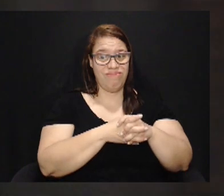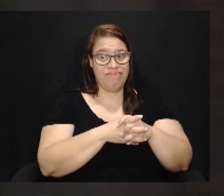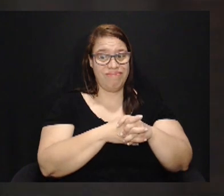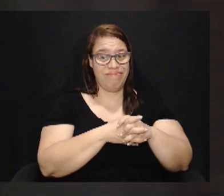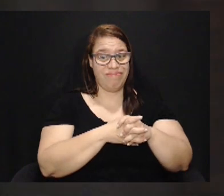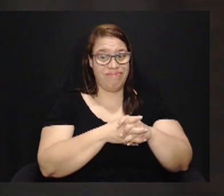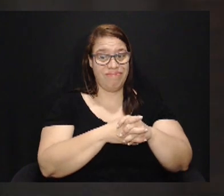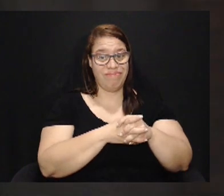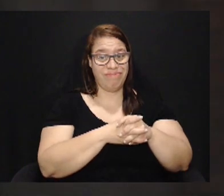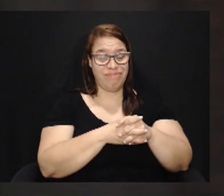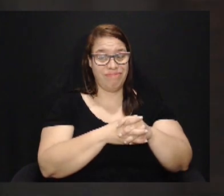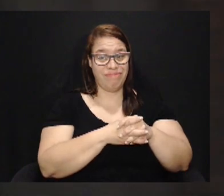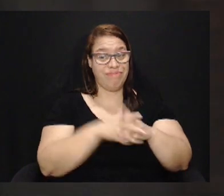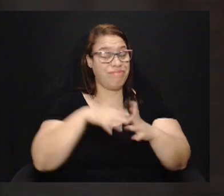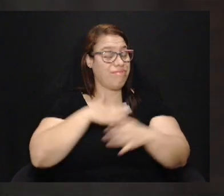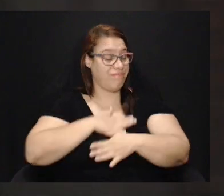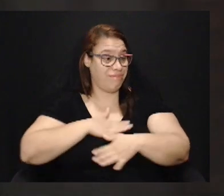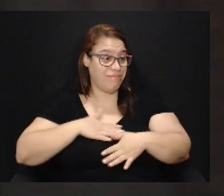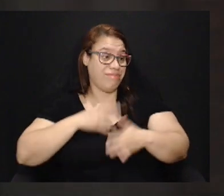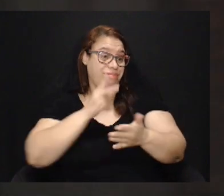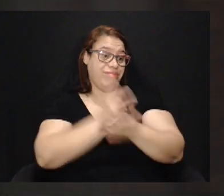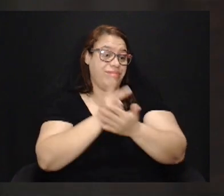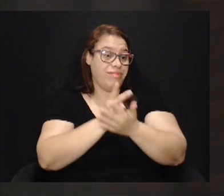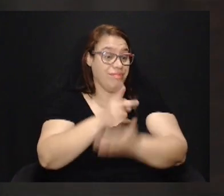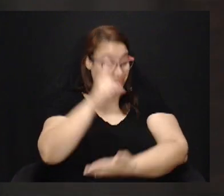esse prazer, né, você quer sentir